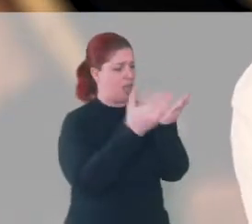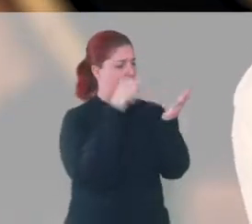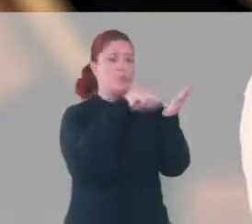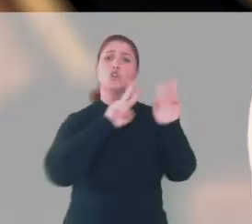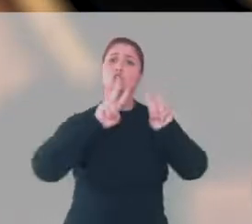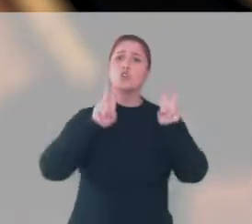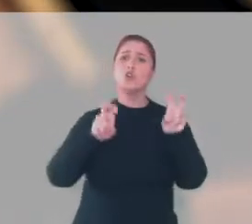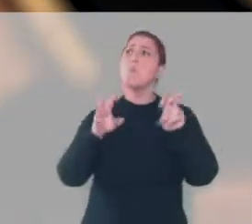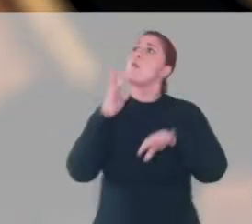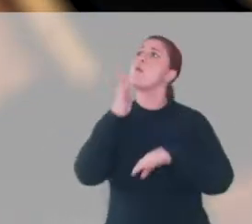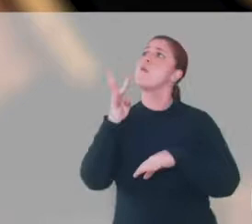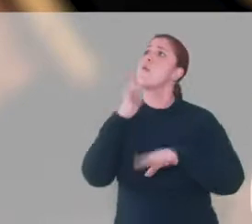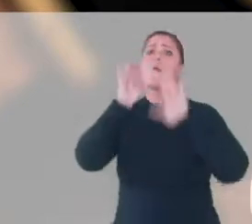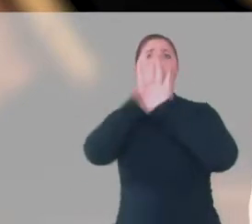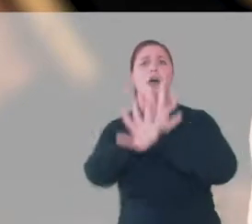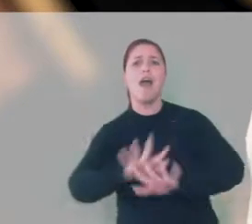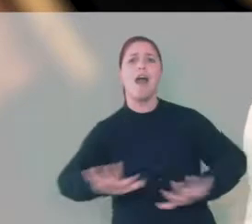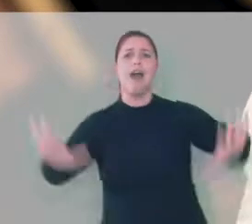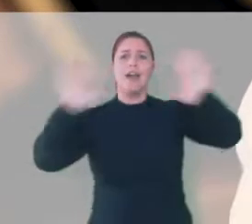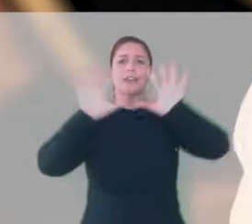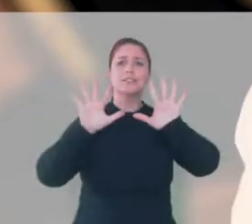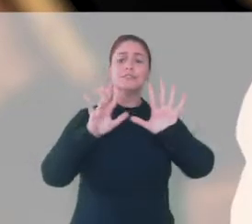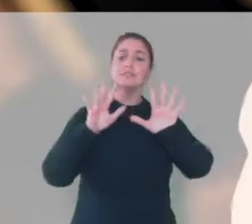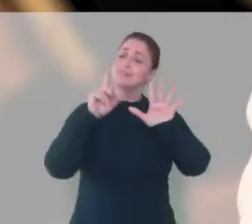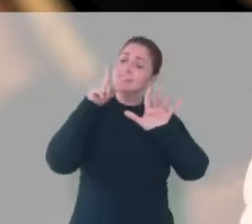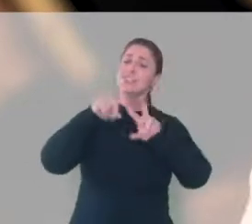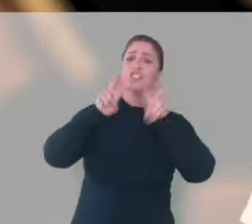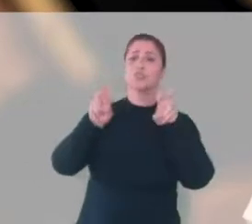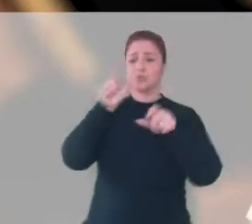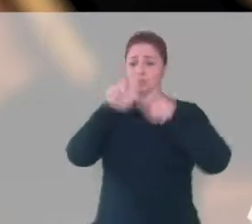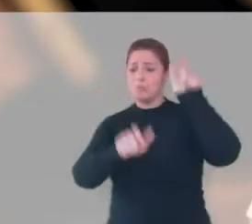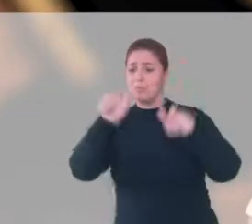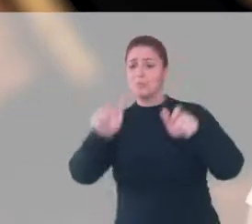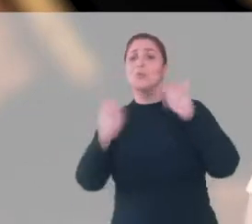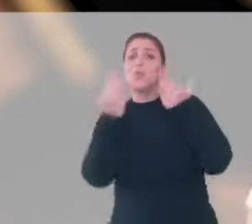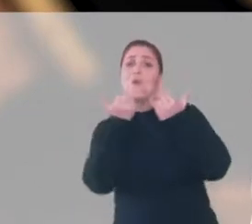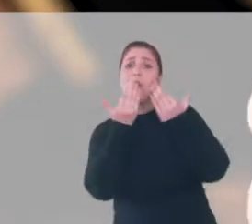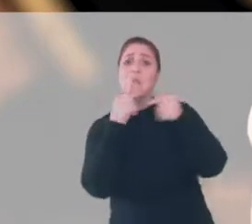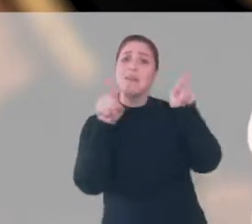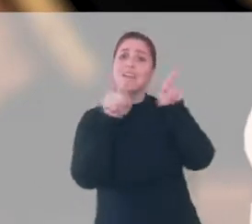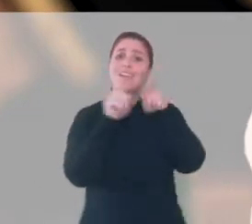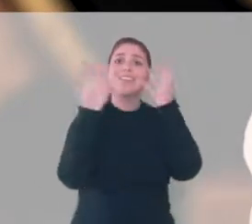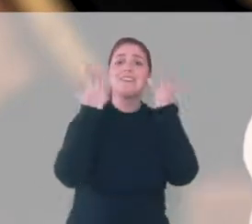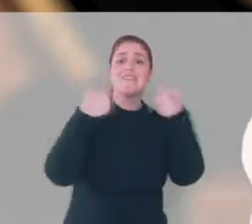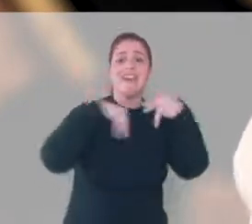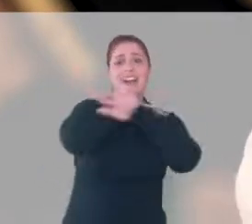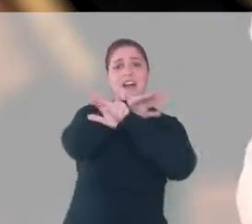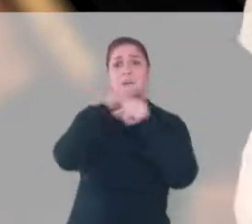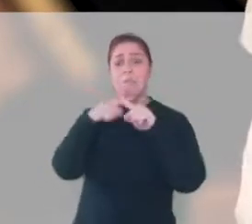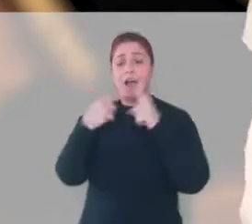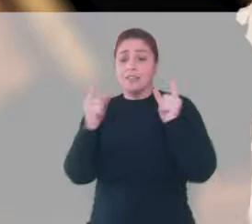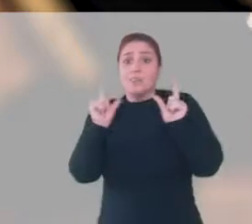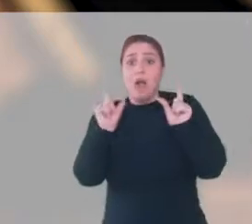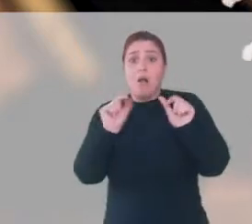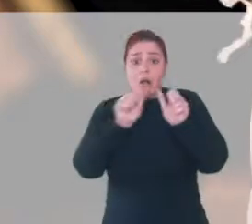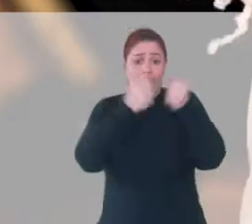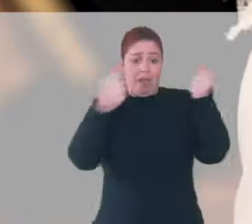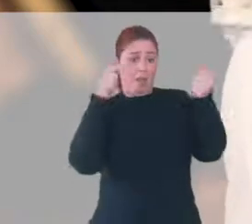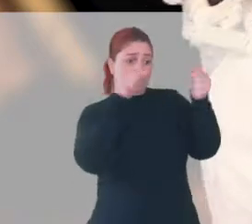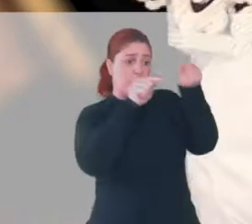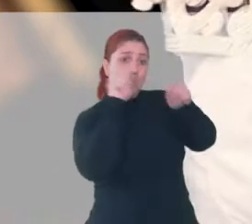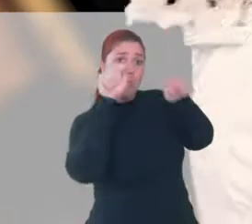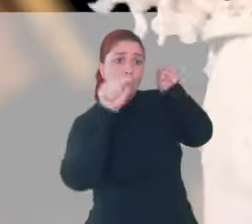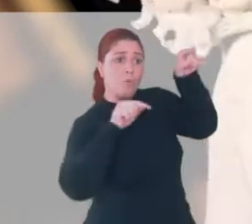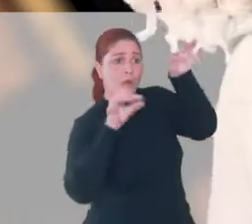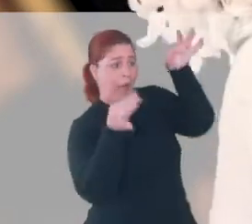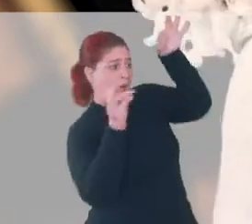conhecimentos gerais. Falava de gente, comida e bicharada, mas com tantos buraquinhos acabou virando um livro de